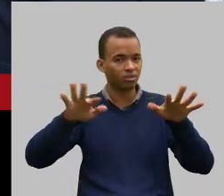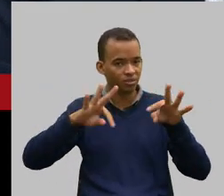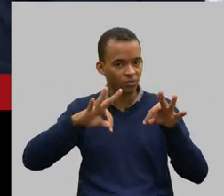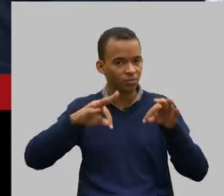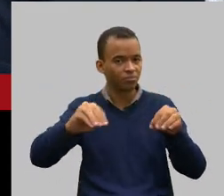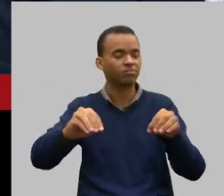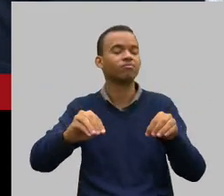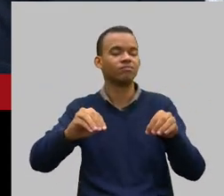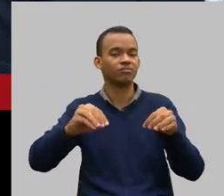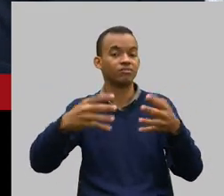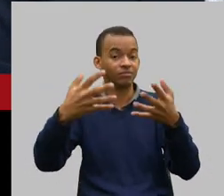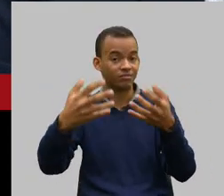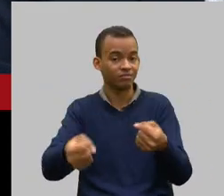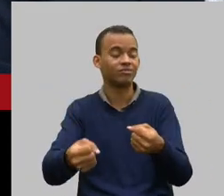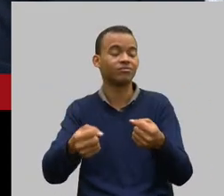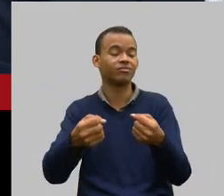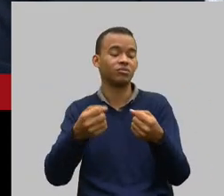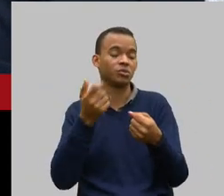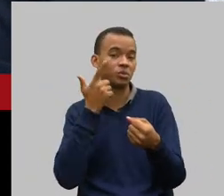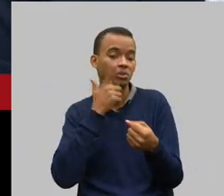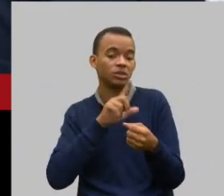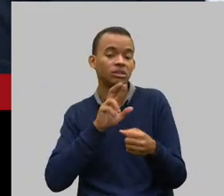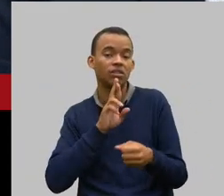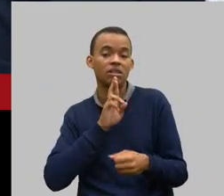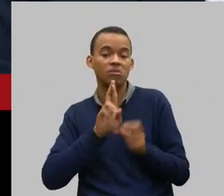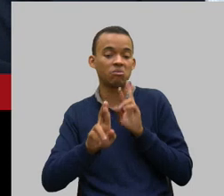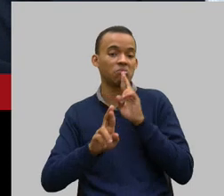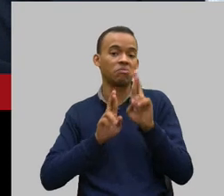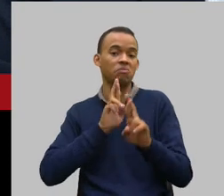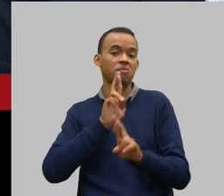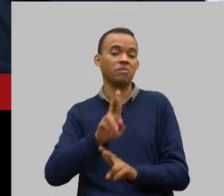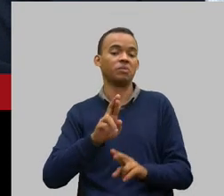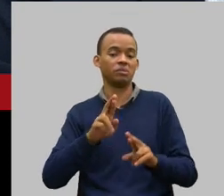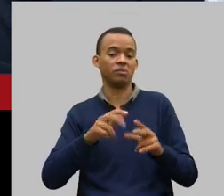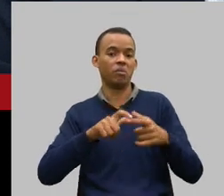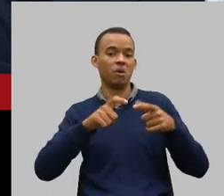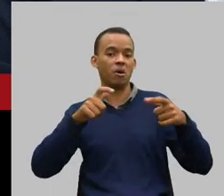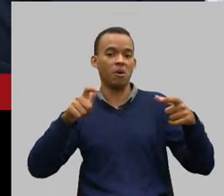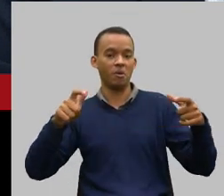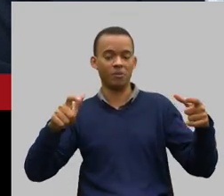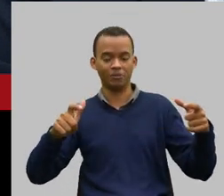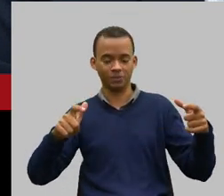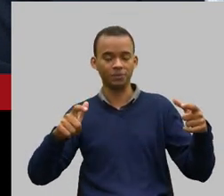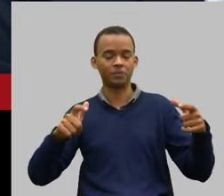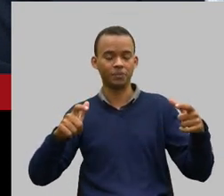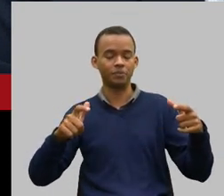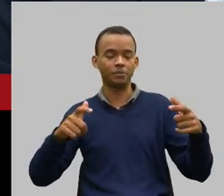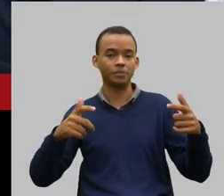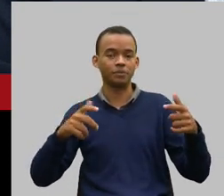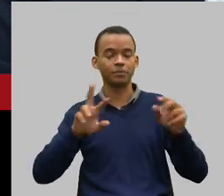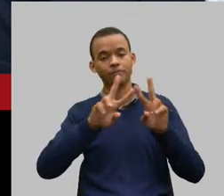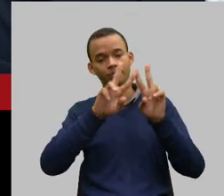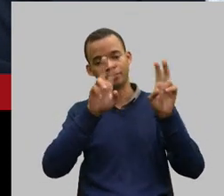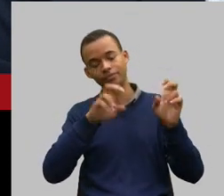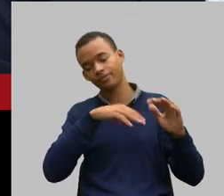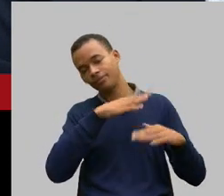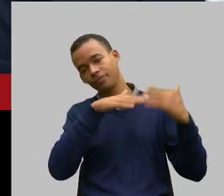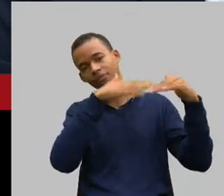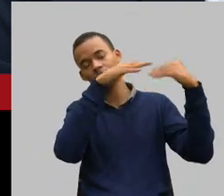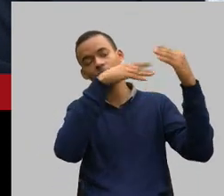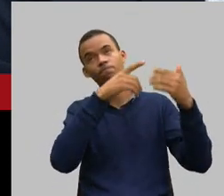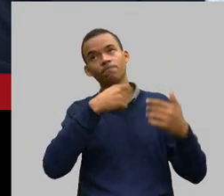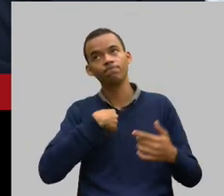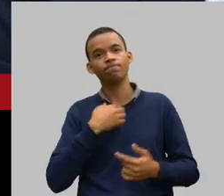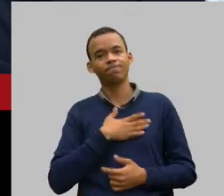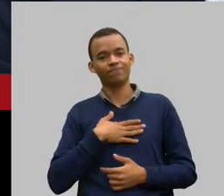tenha maiores resultado pode ter certeza mas quando se fala de desenvolvimento o que mais nos anima você deve ter falado no